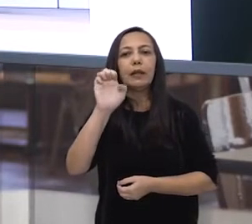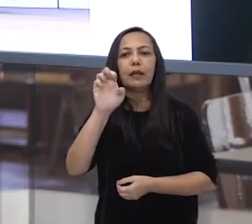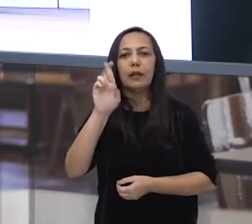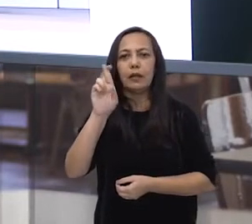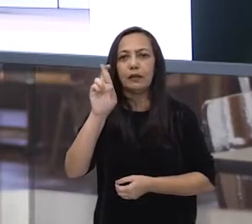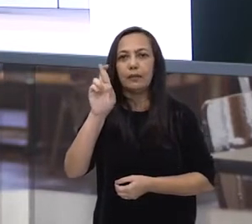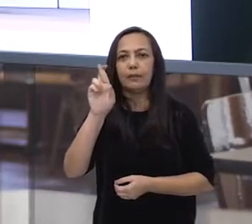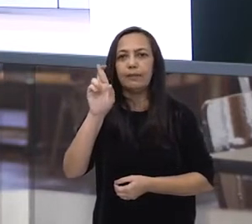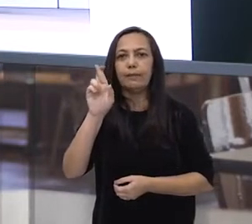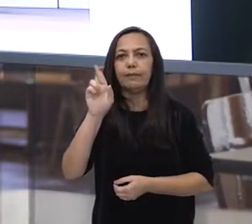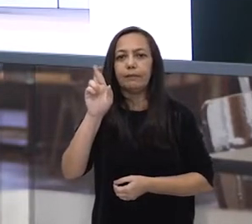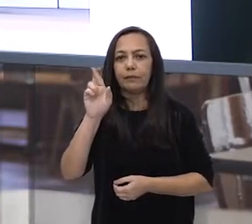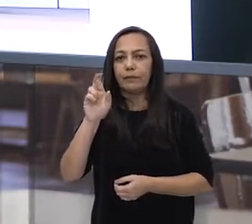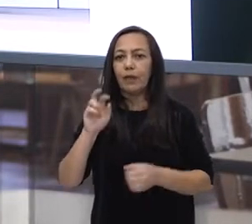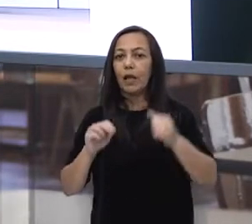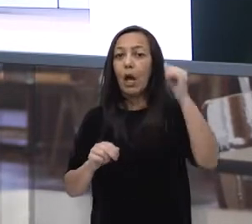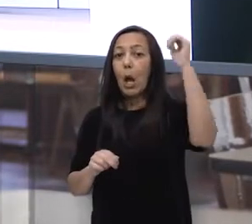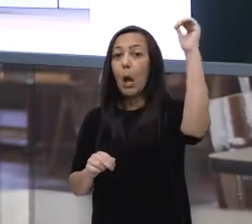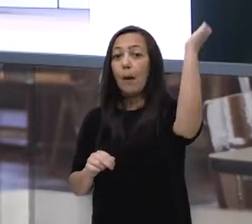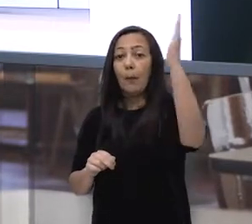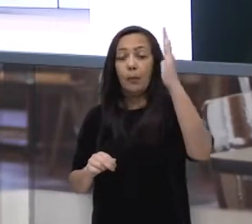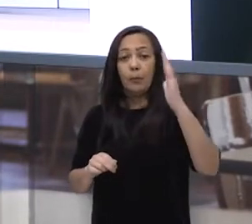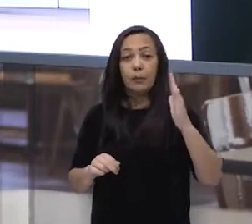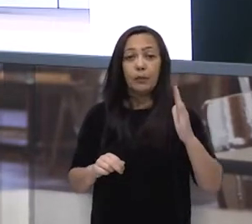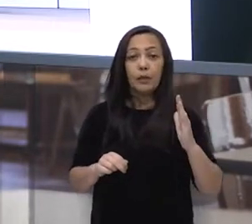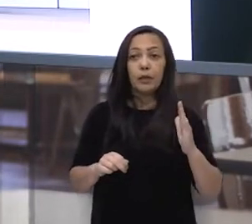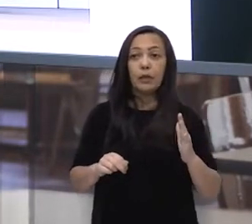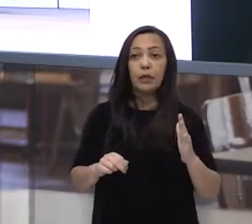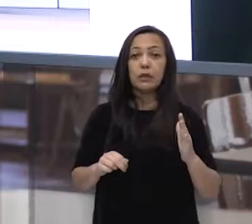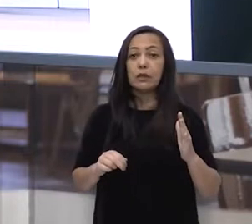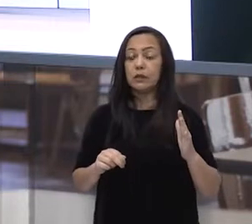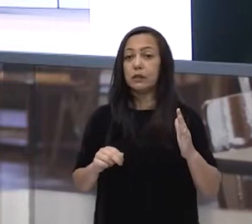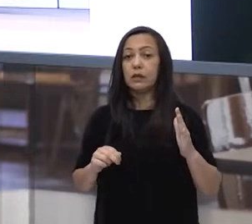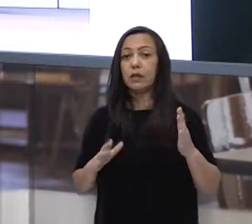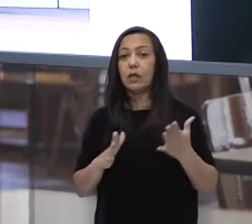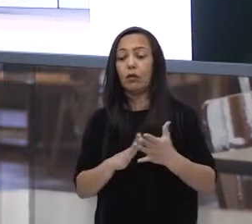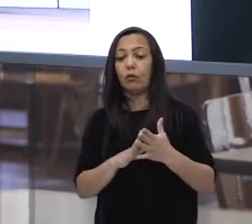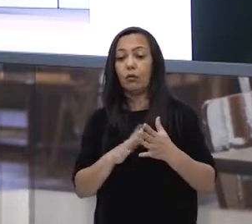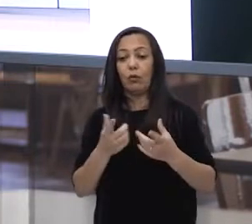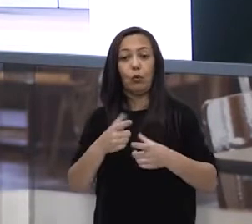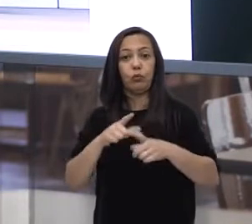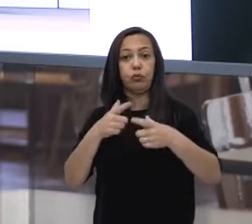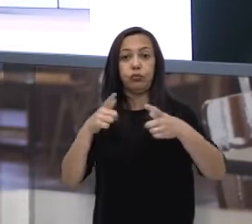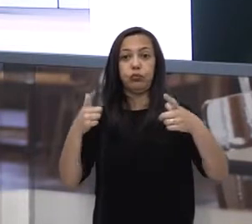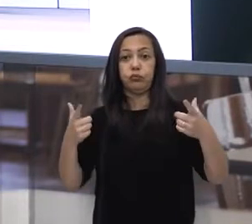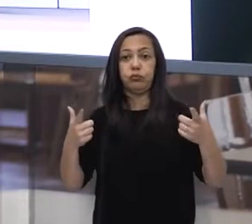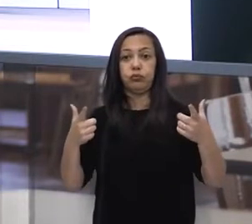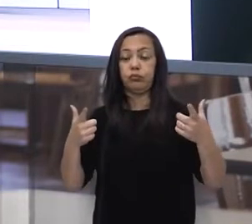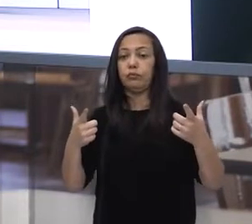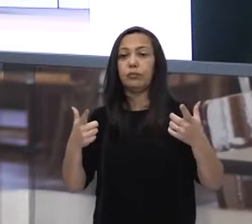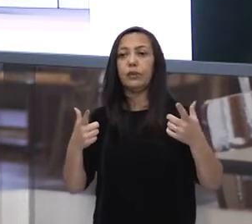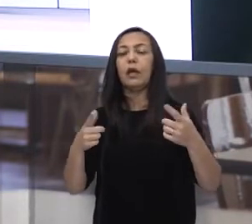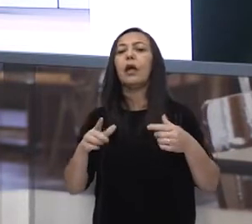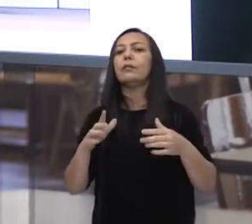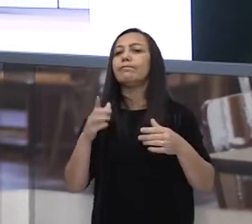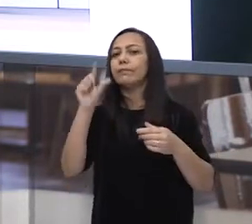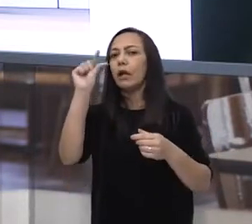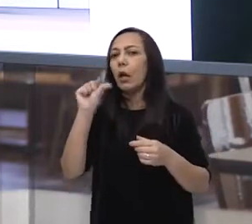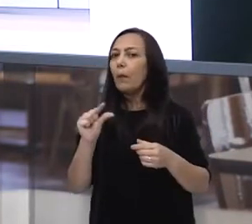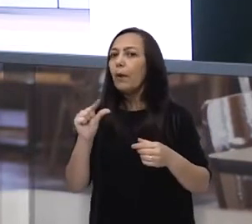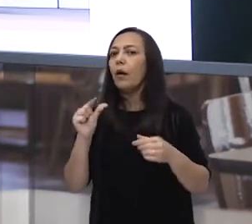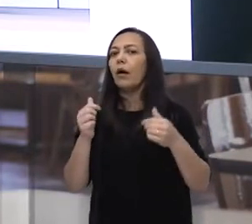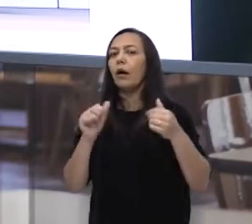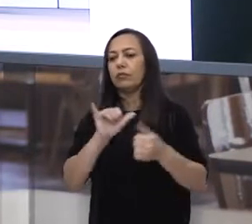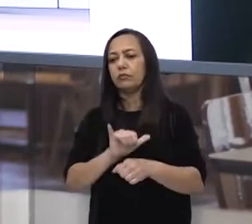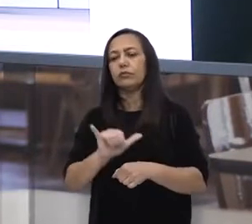é, até hoje, né, a gente não se destaca internacionalmente em indústrias de ponta. Nossas indústrias mesmo